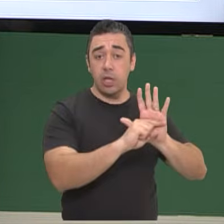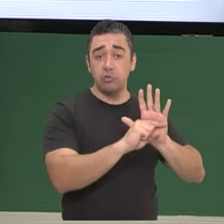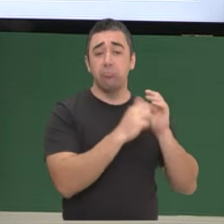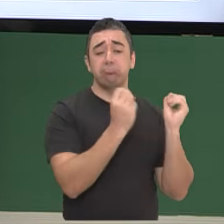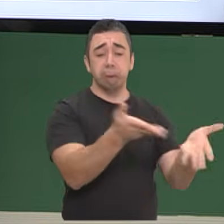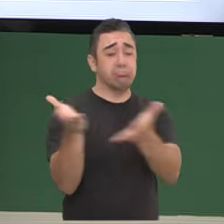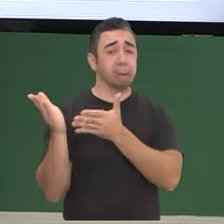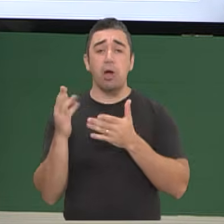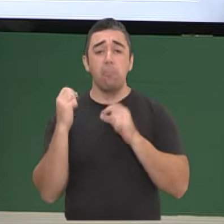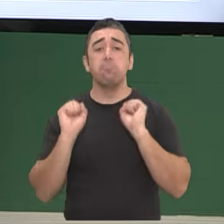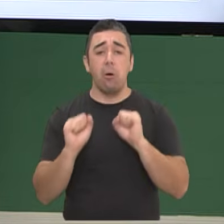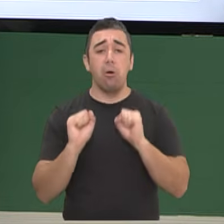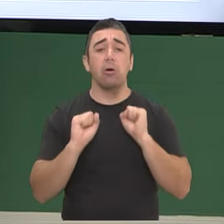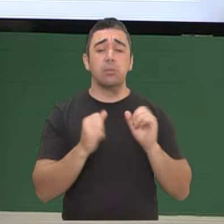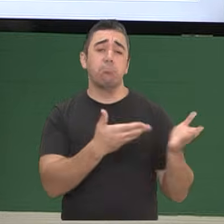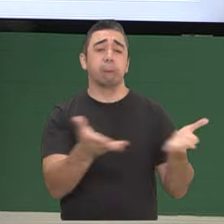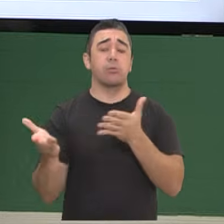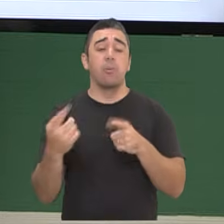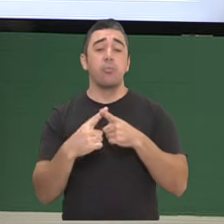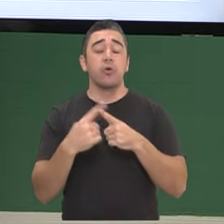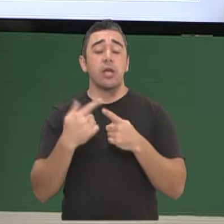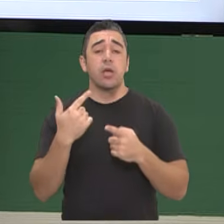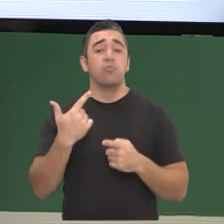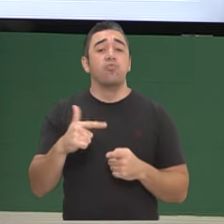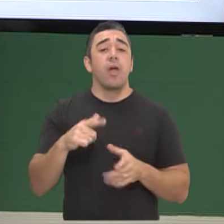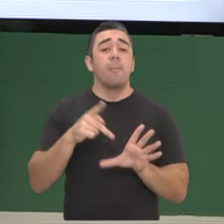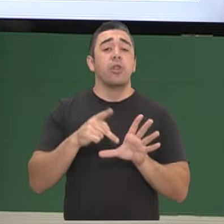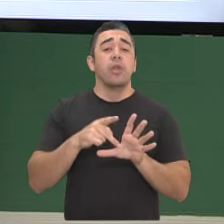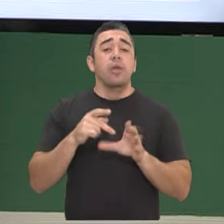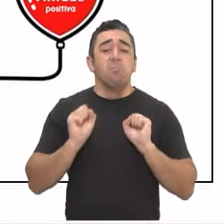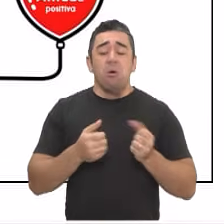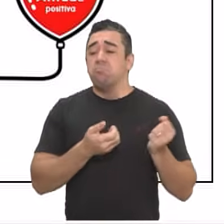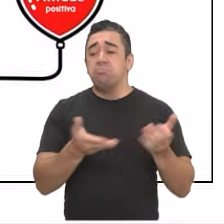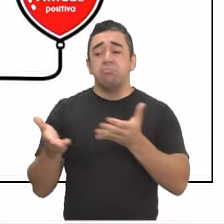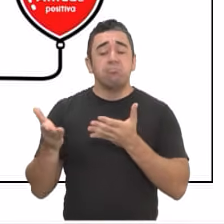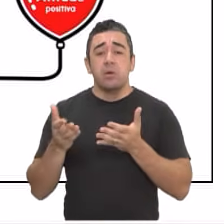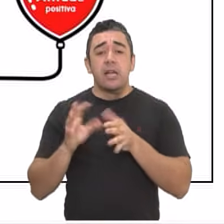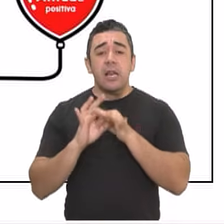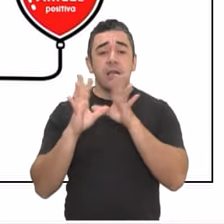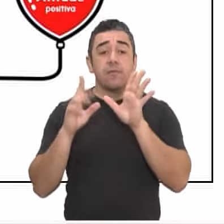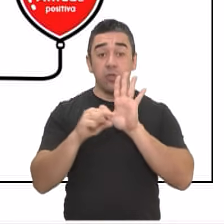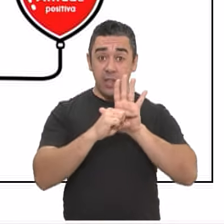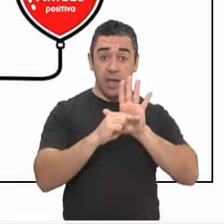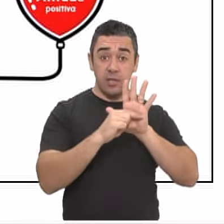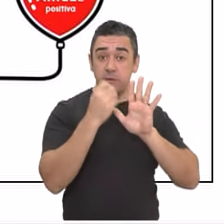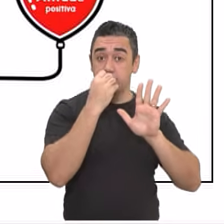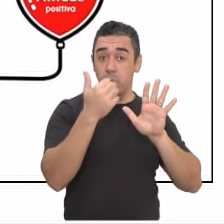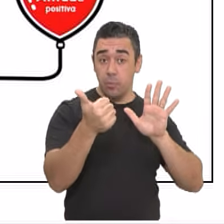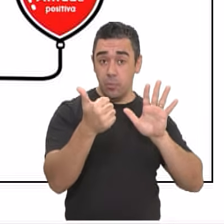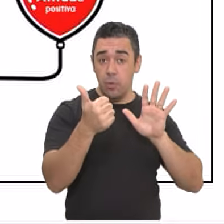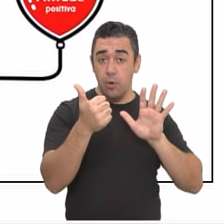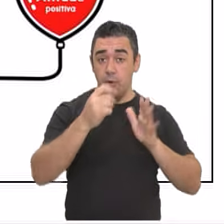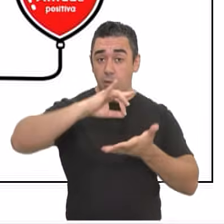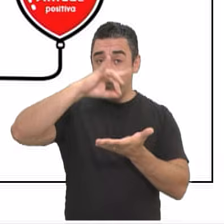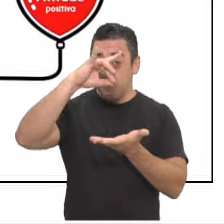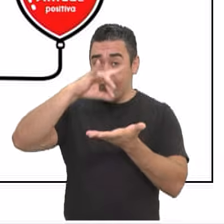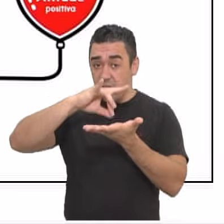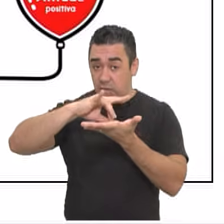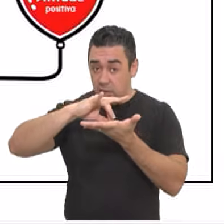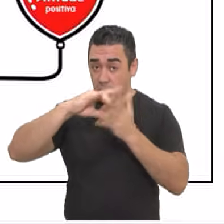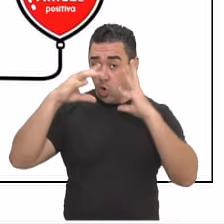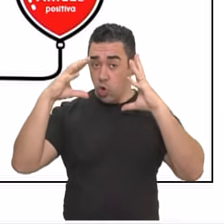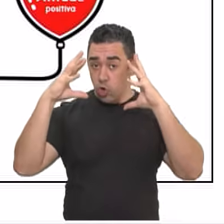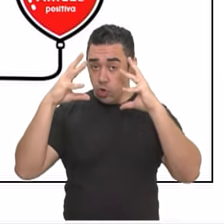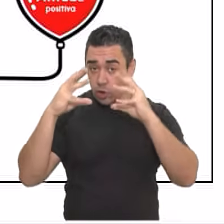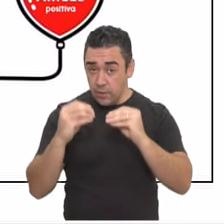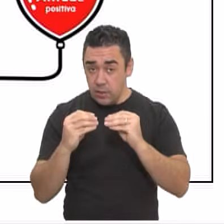todo mundo. Pode doar para quem não tem, mas pode doar para quem tem também, que não vai ter problema nenhum. Então, o verdadeiro doador universal vai ser